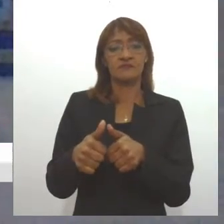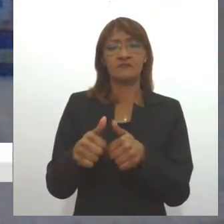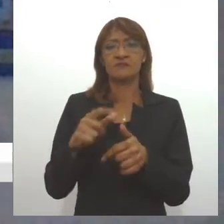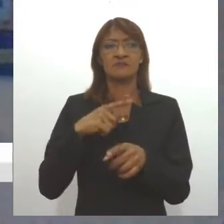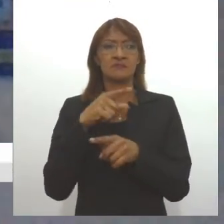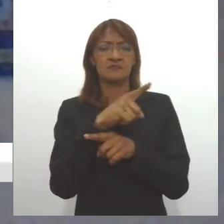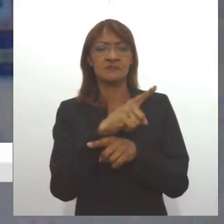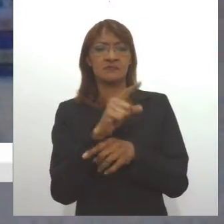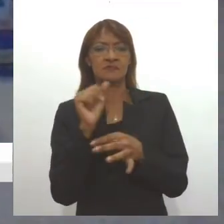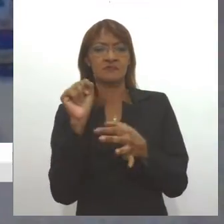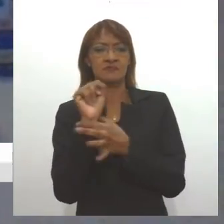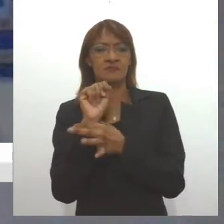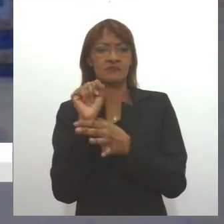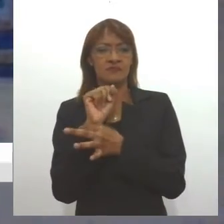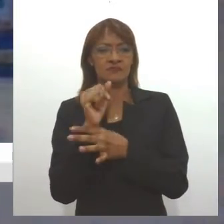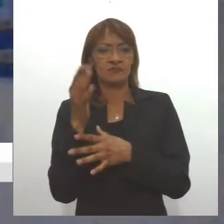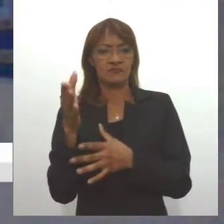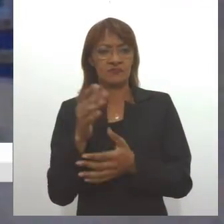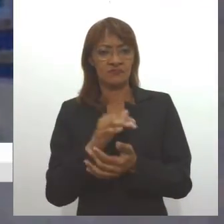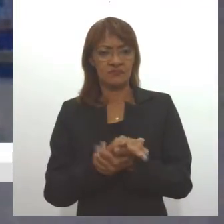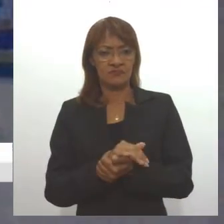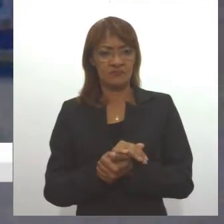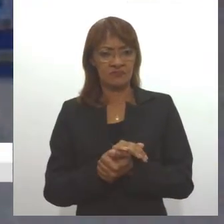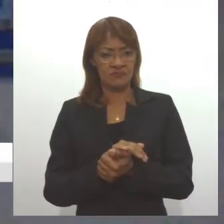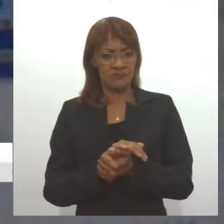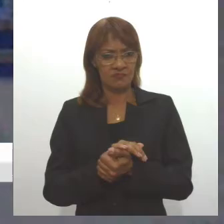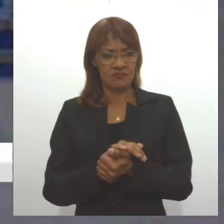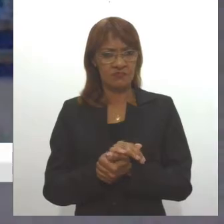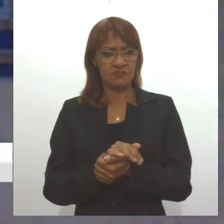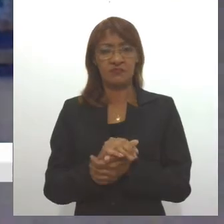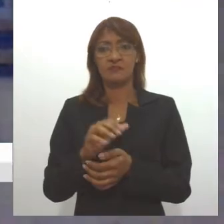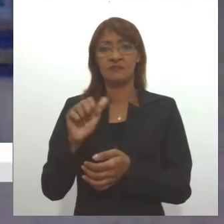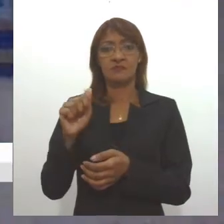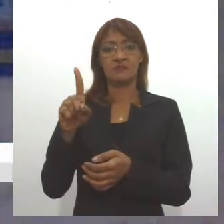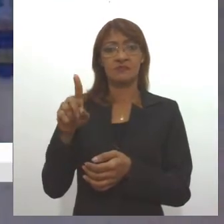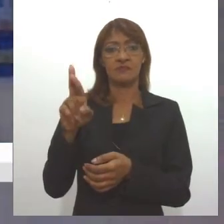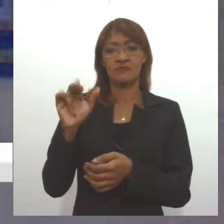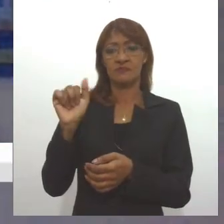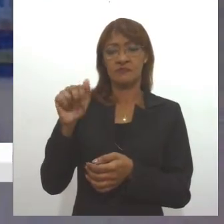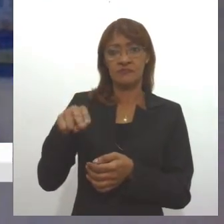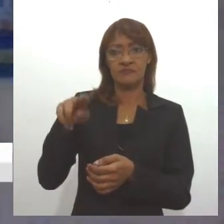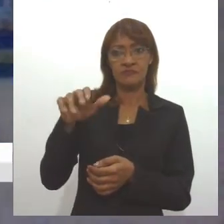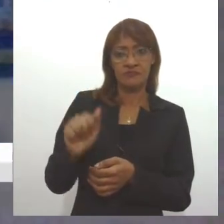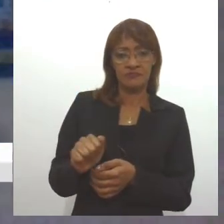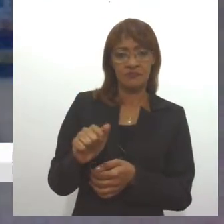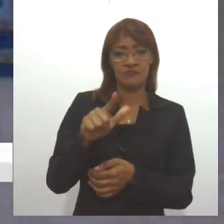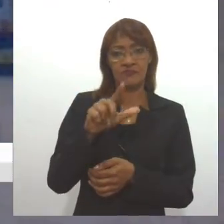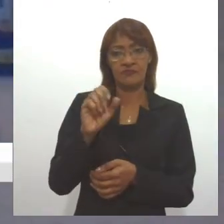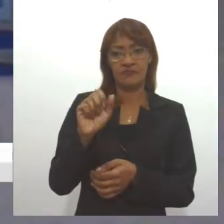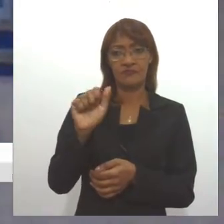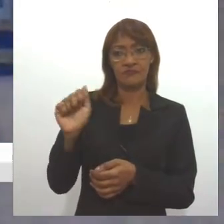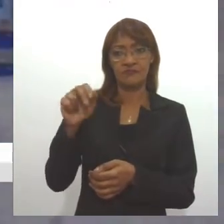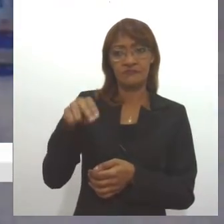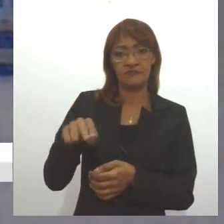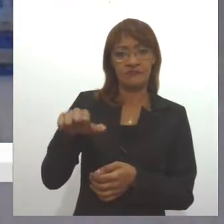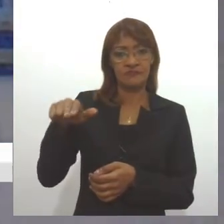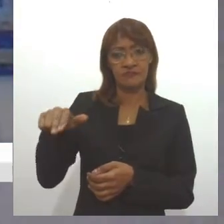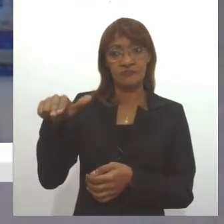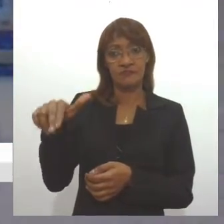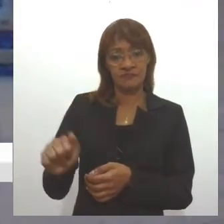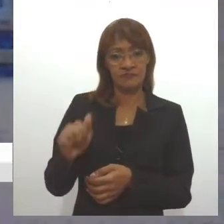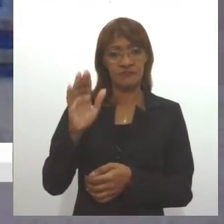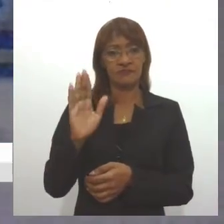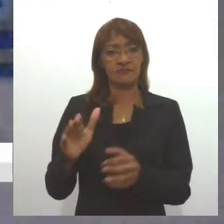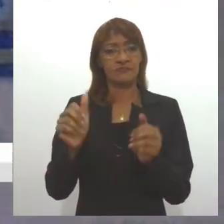que existe lá na CEIDES, que é a Dayana Lohana, que se preocupou muito nisso, foi advogar lá na Assembleia, junto com o pessoal